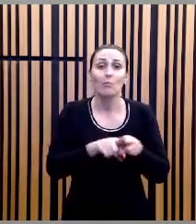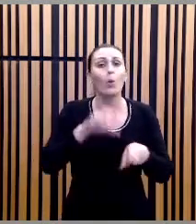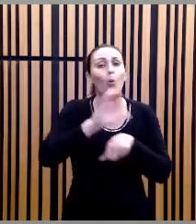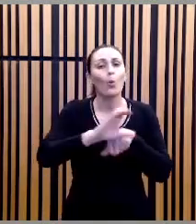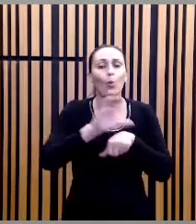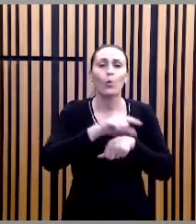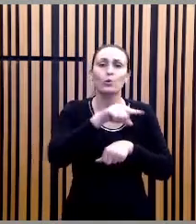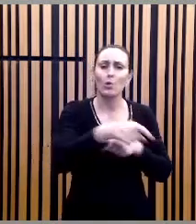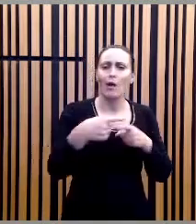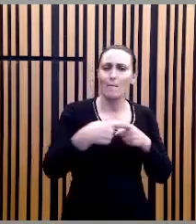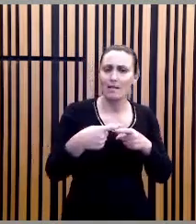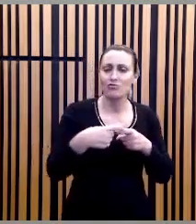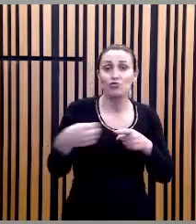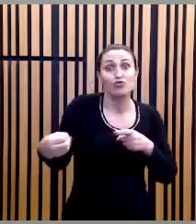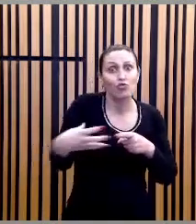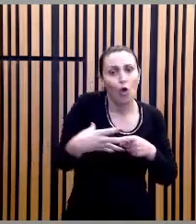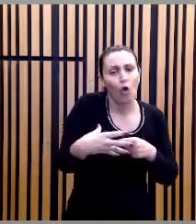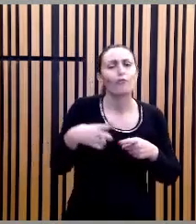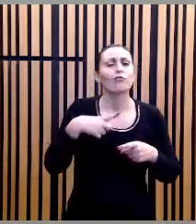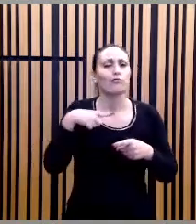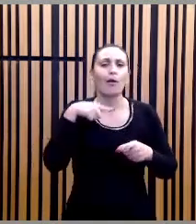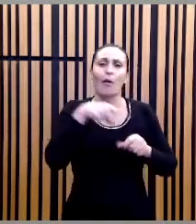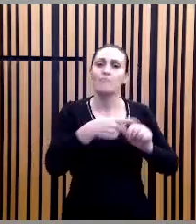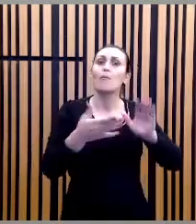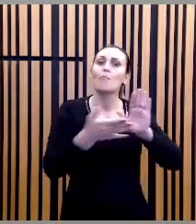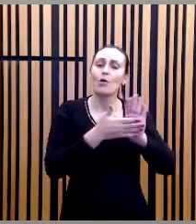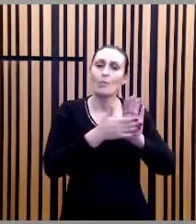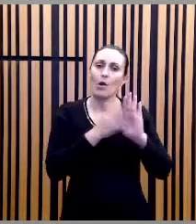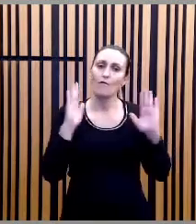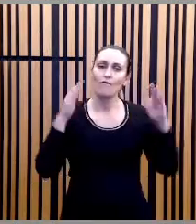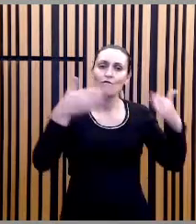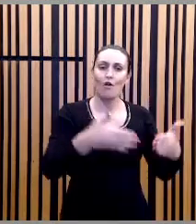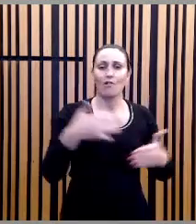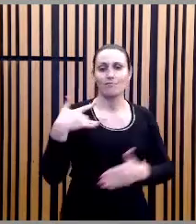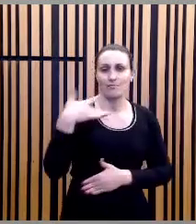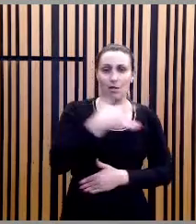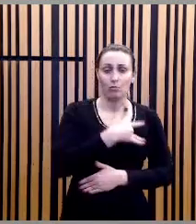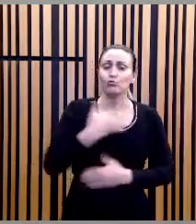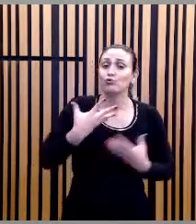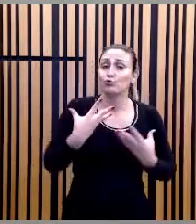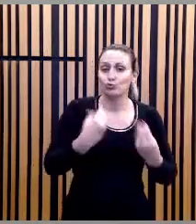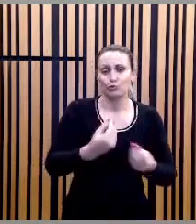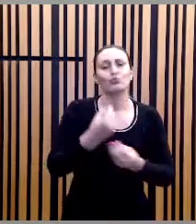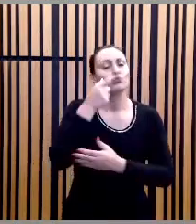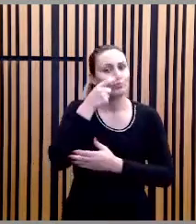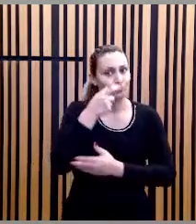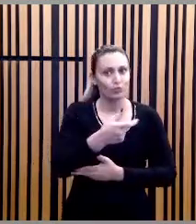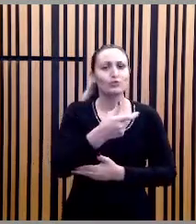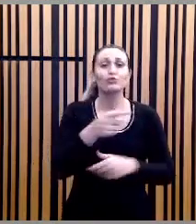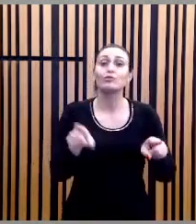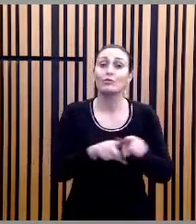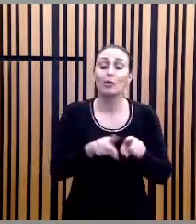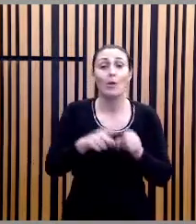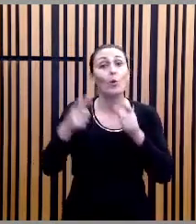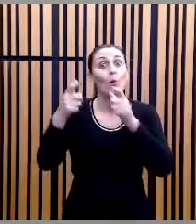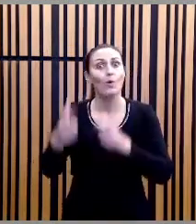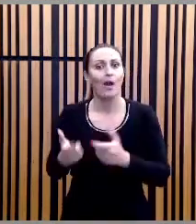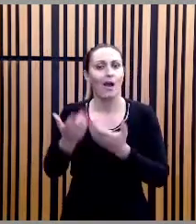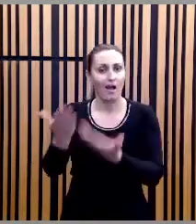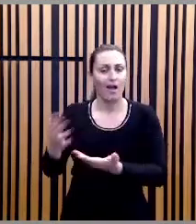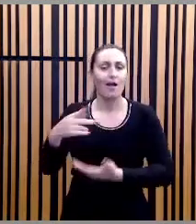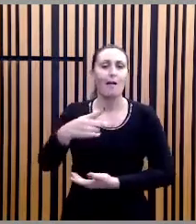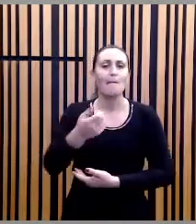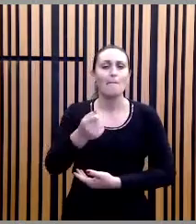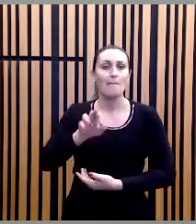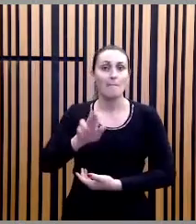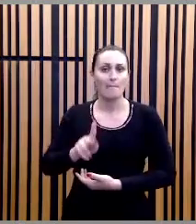novo, está com toda essa proposta aí voltada para a saúde, que é muito interessante, e tem lugar no parque também. Então,